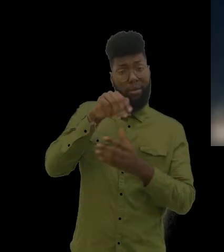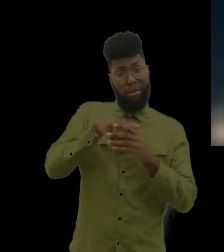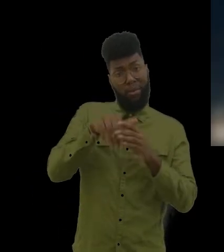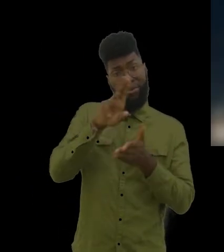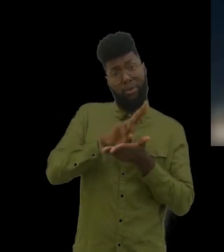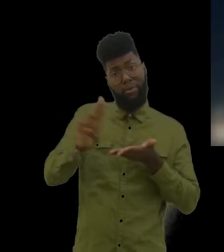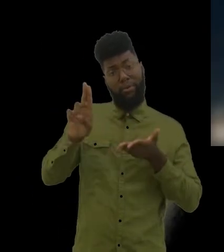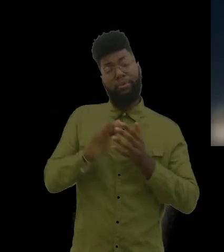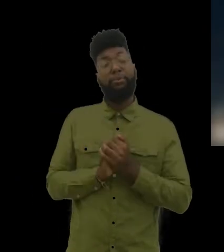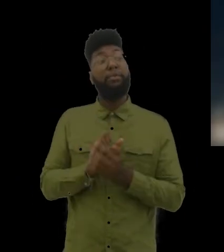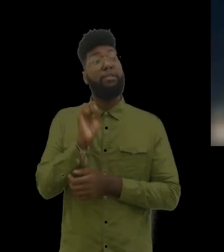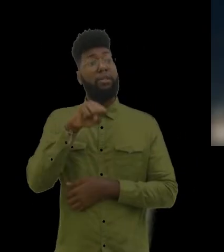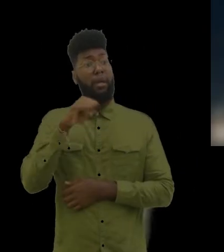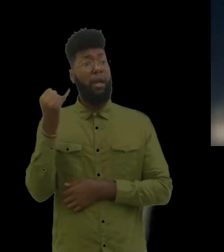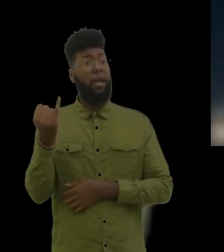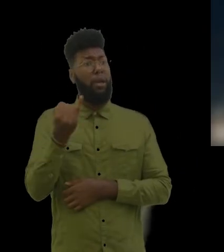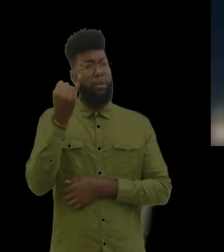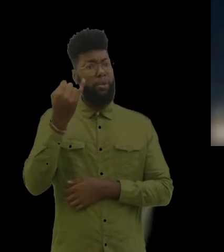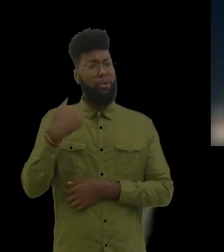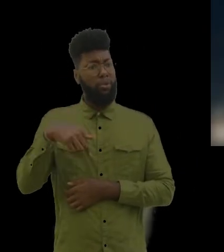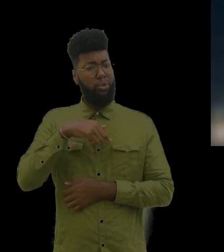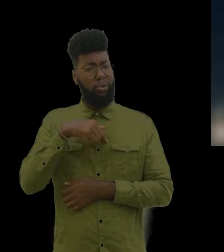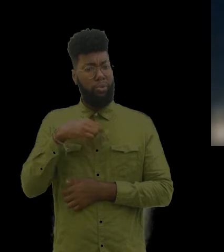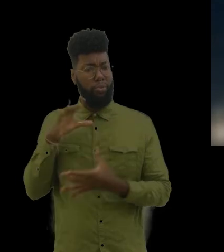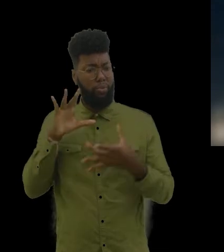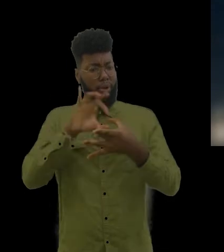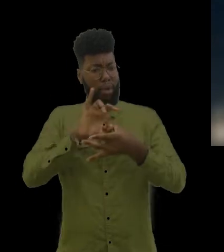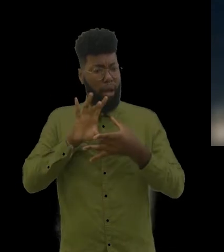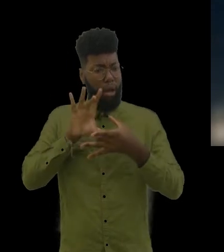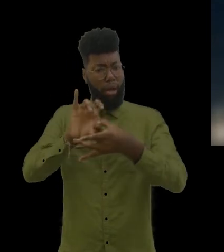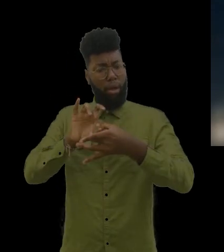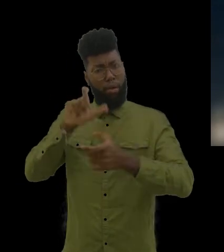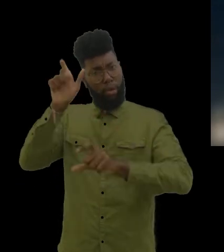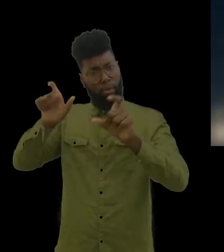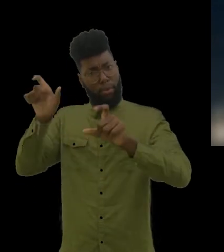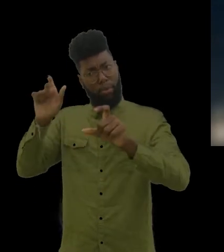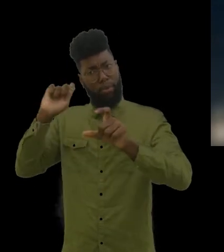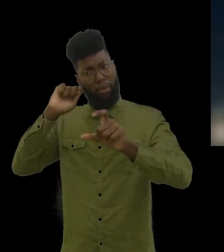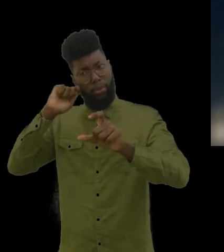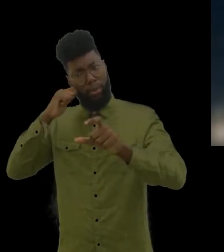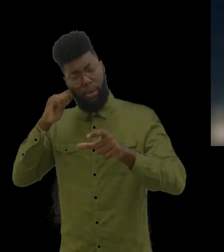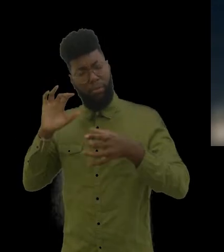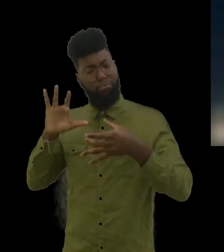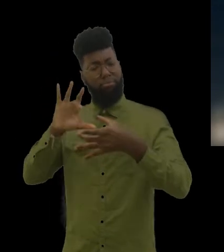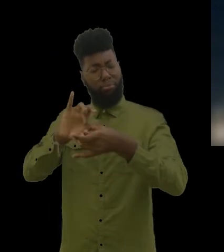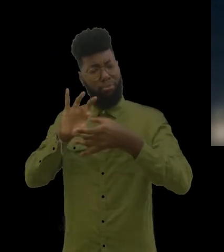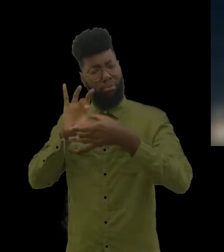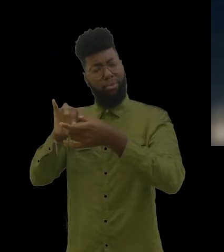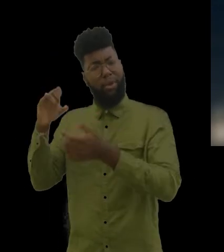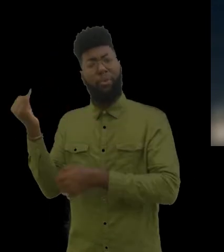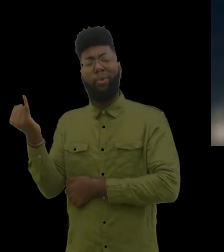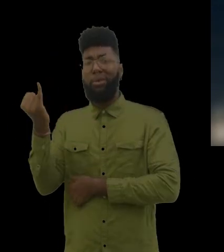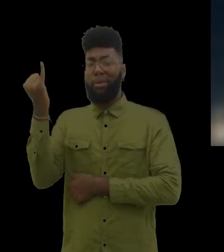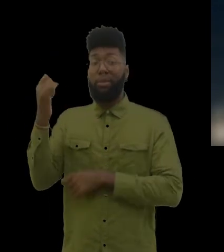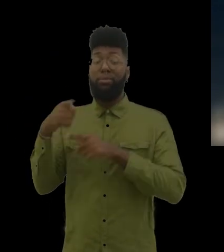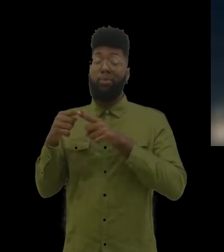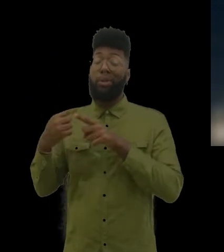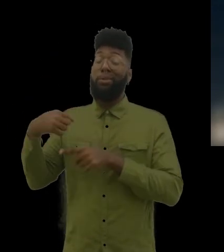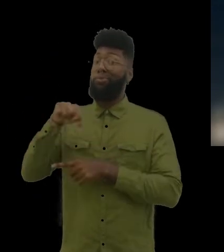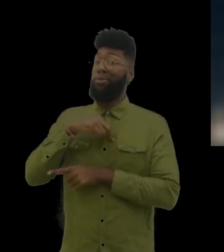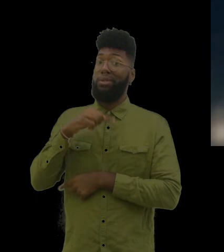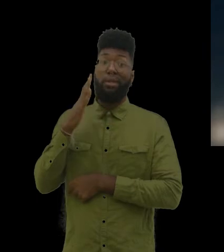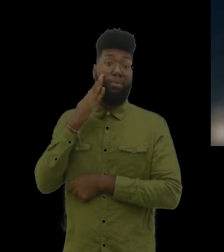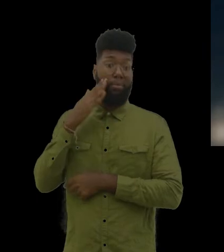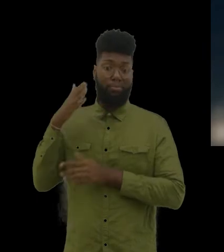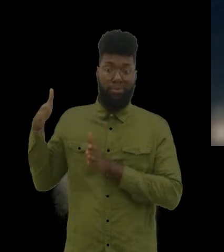com essas pessoas também e se fortalecer com uns aos outros, Sim. né? Porque a gente sabe que a caminhada ela é difícil, que não é